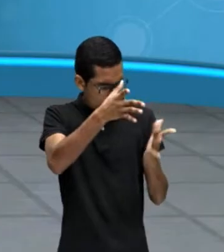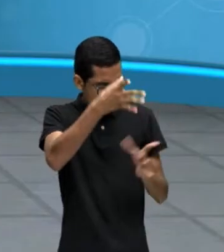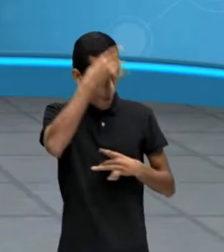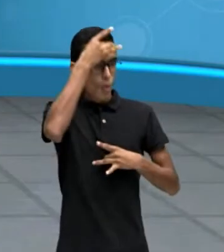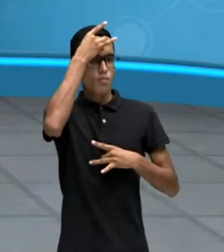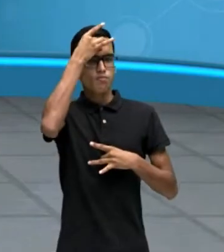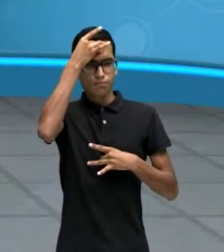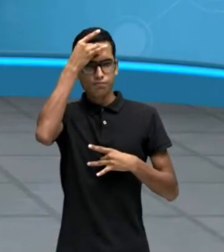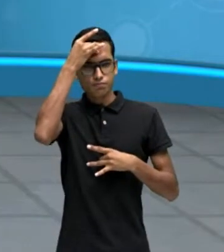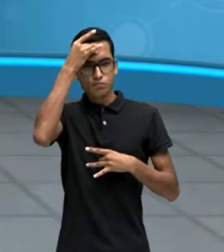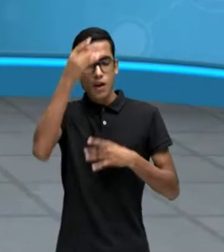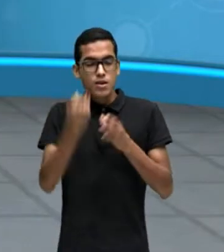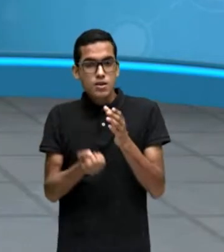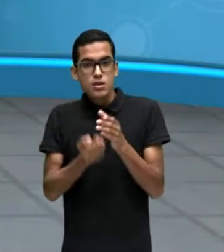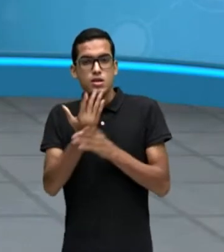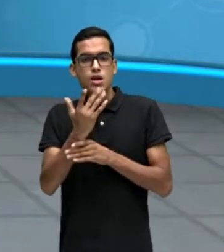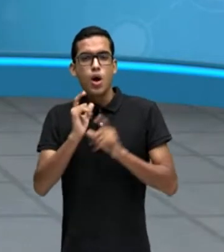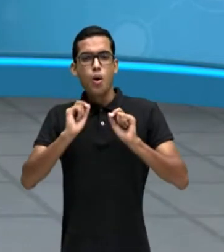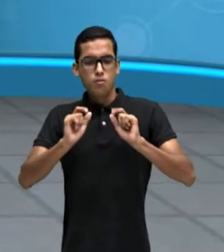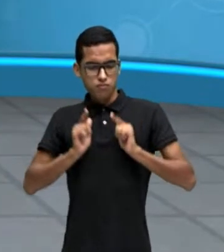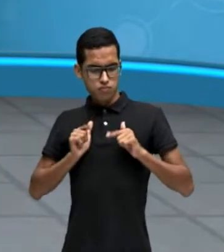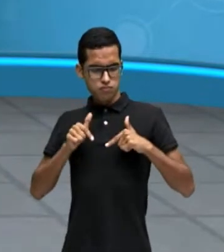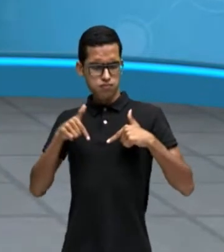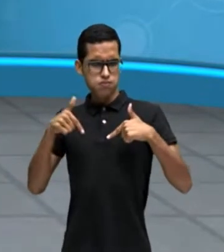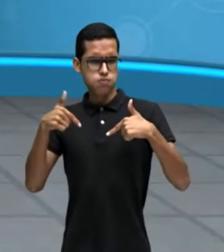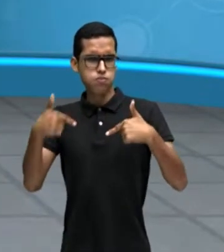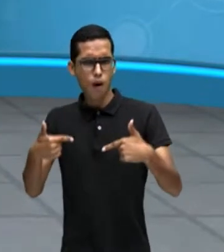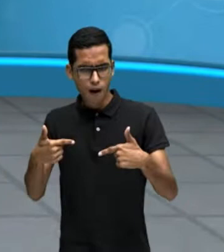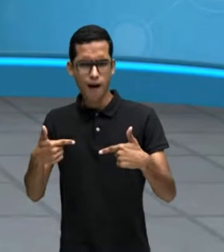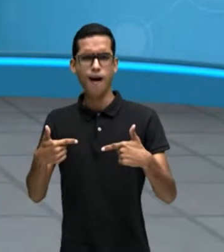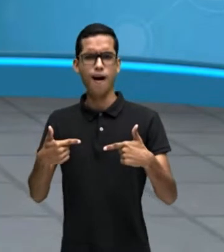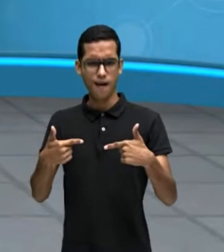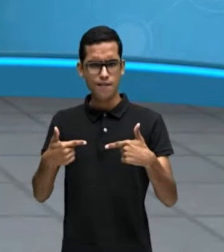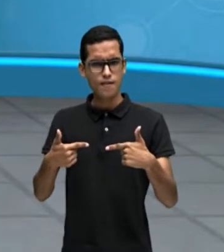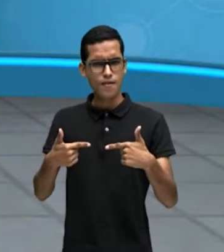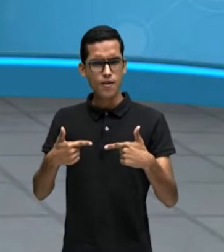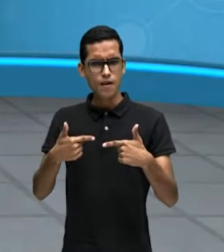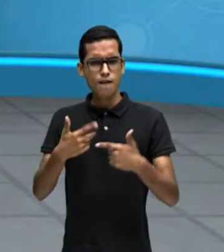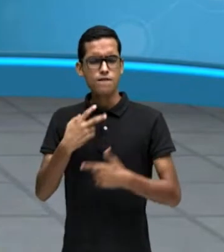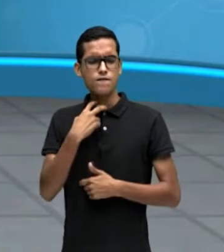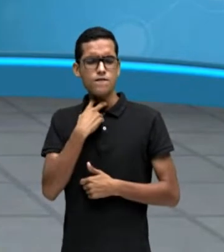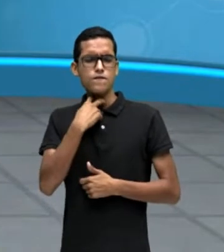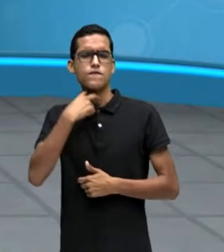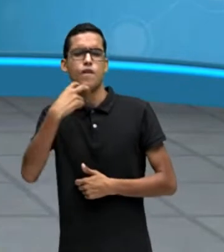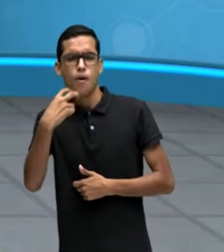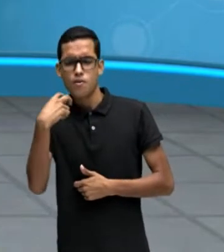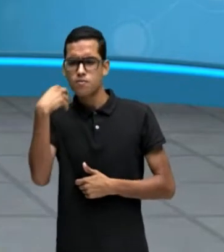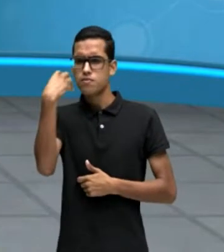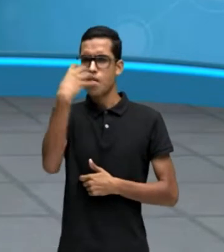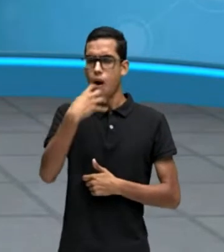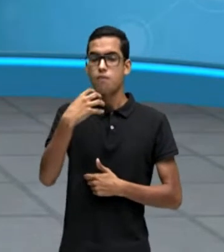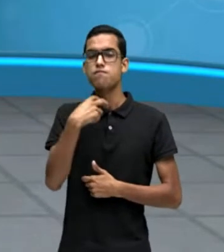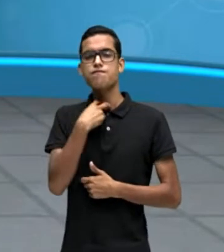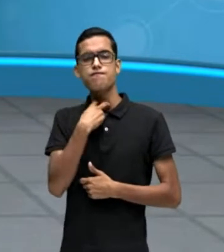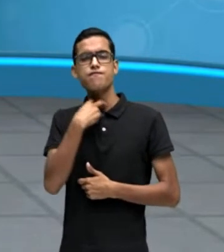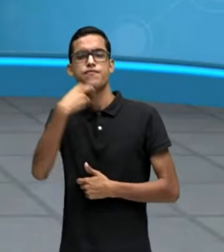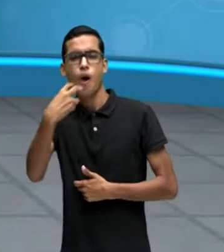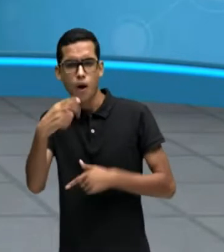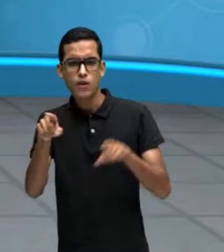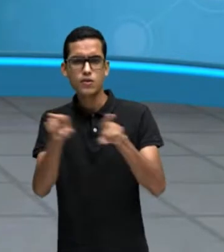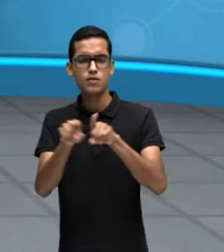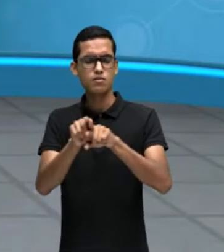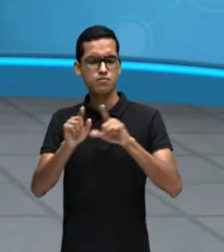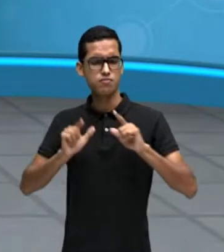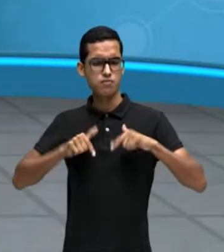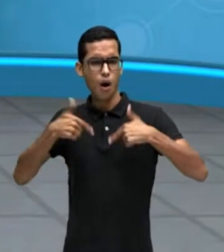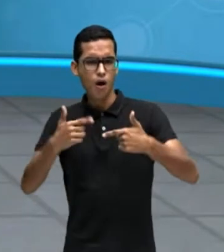aquele responsável pela encenação, né? Ele que vai apresentar o texto que o dramaturgo ficou lá escrevendo, né?